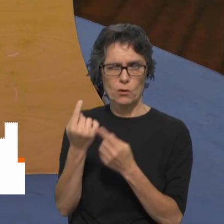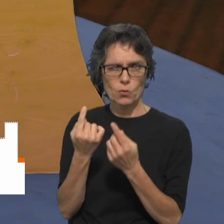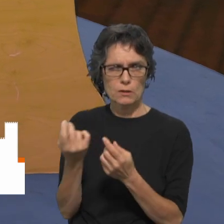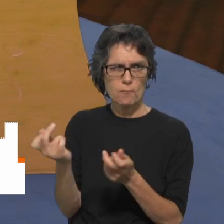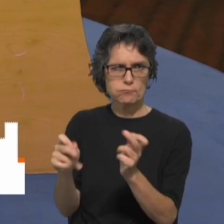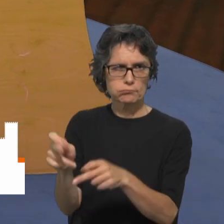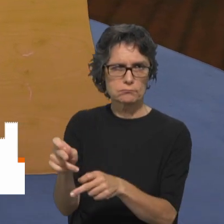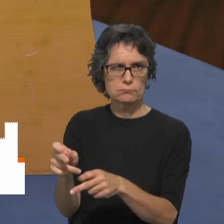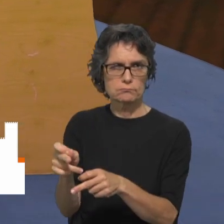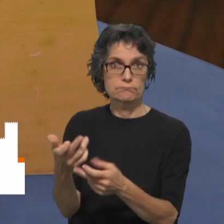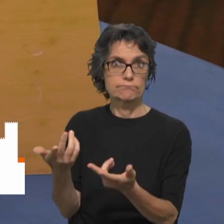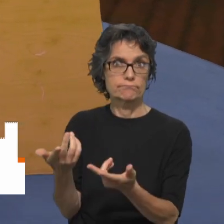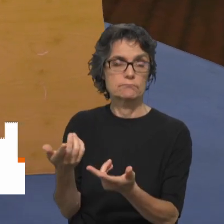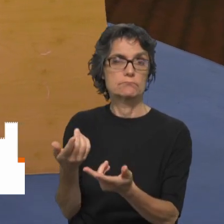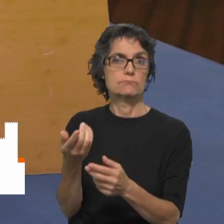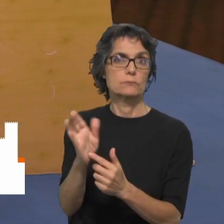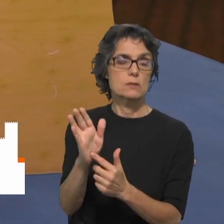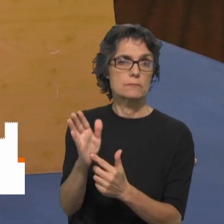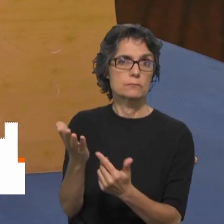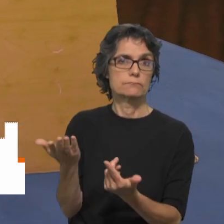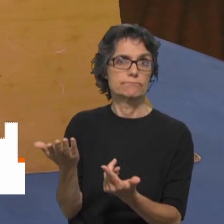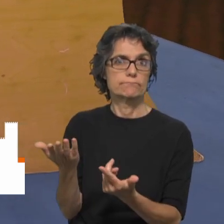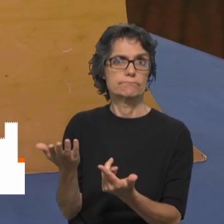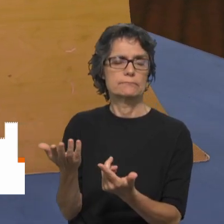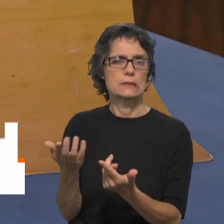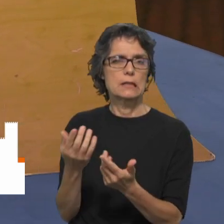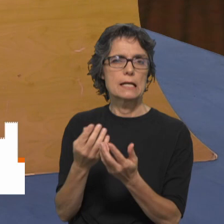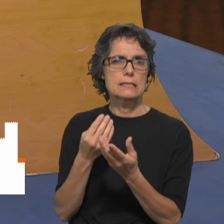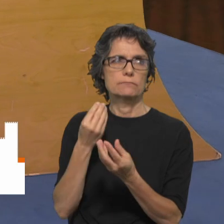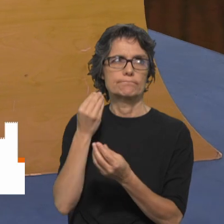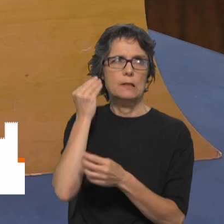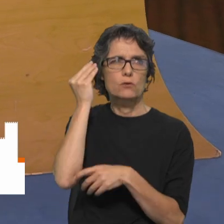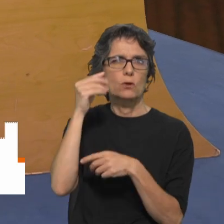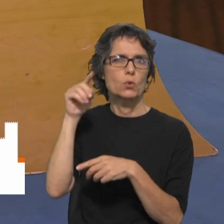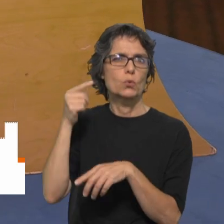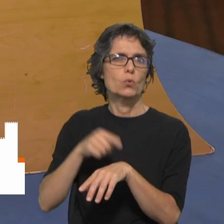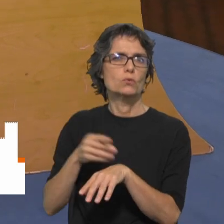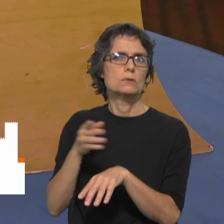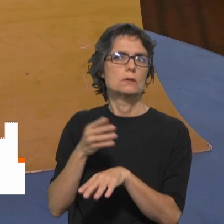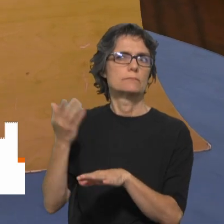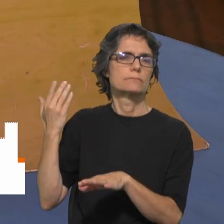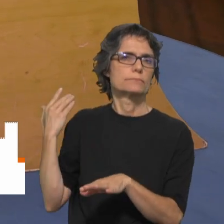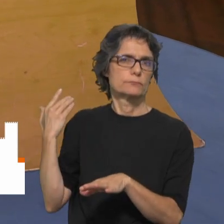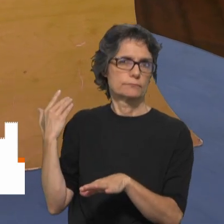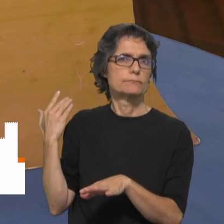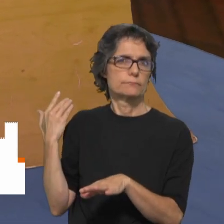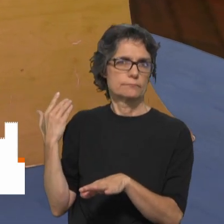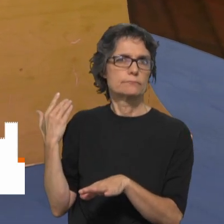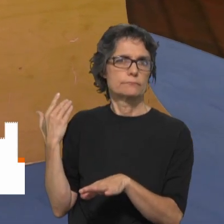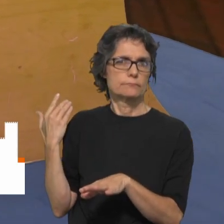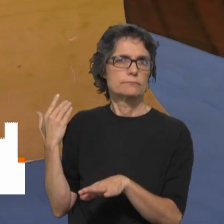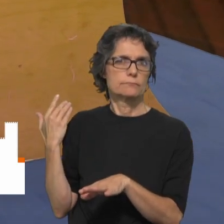o emergir de determinados, às vezes, saudosismos de outras épocas. É uma especialista na